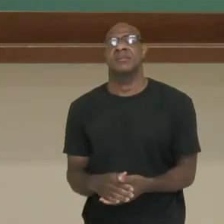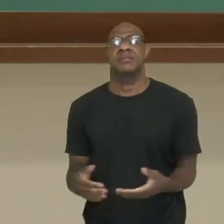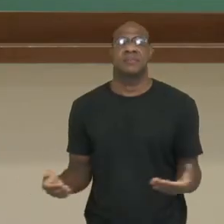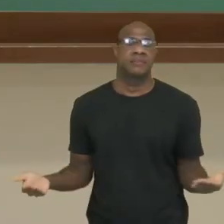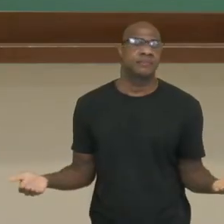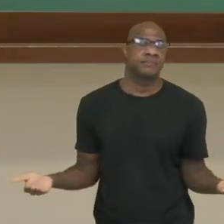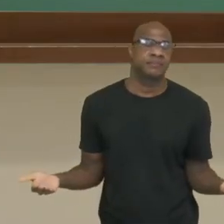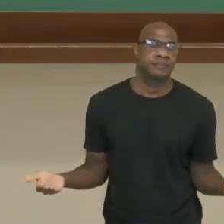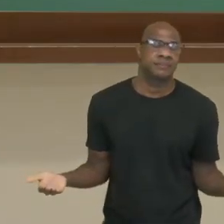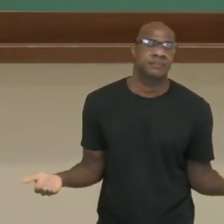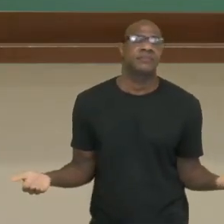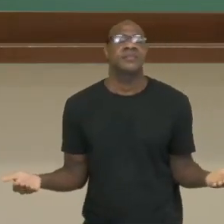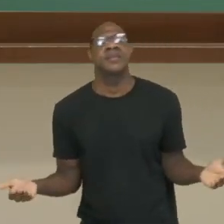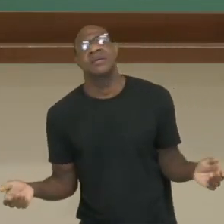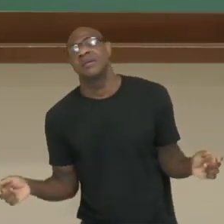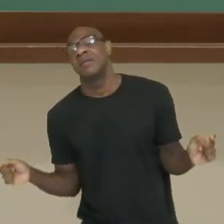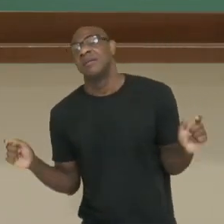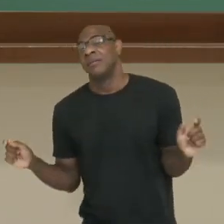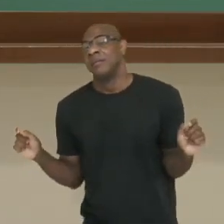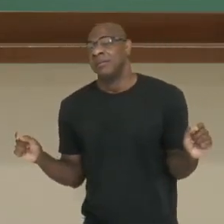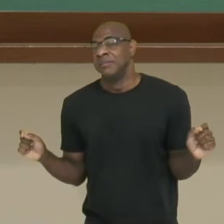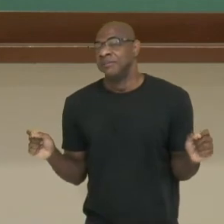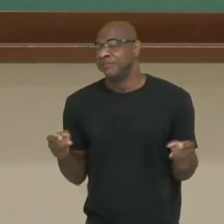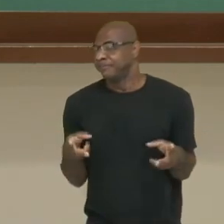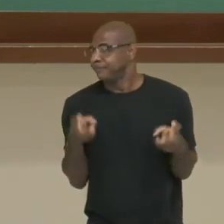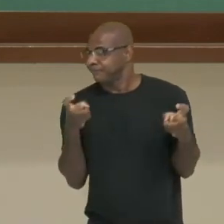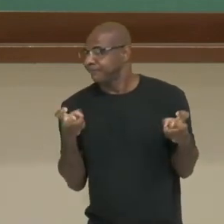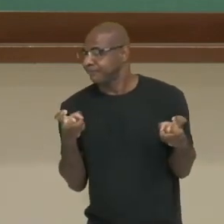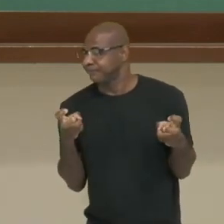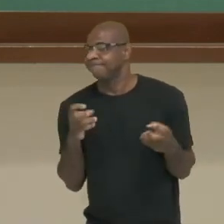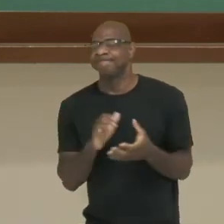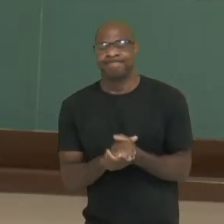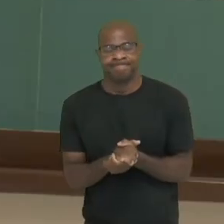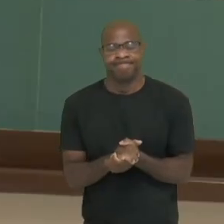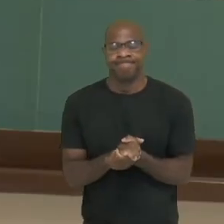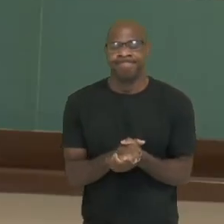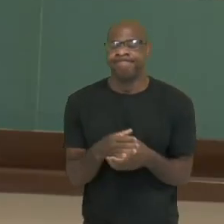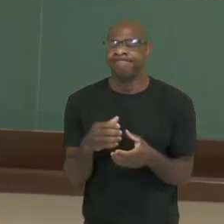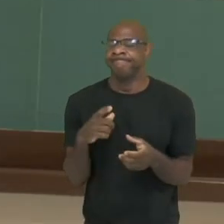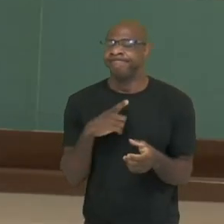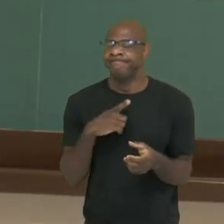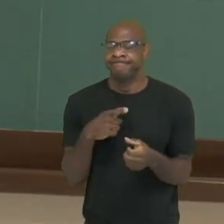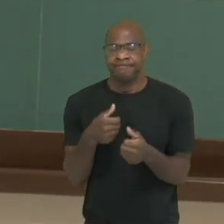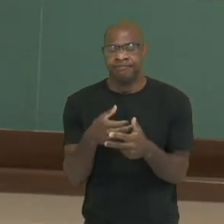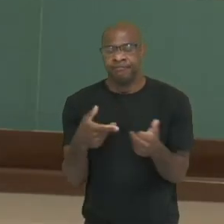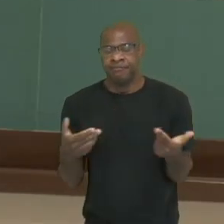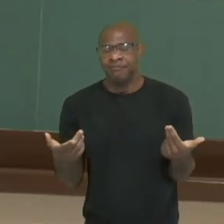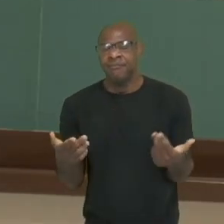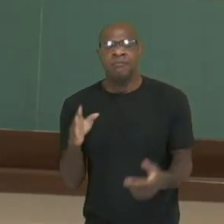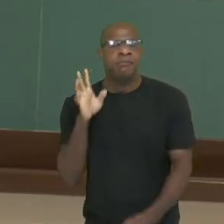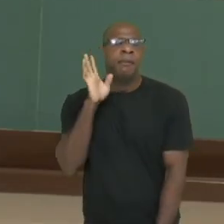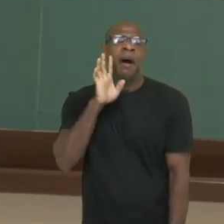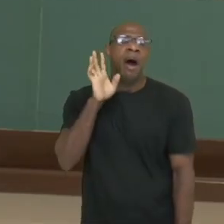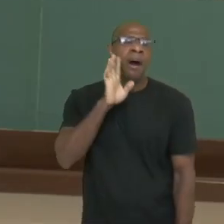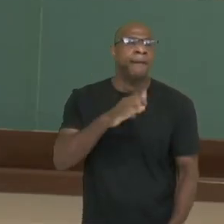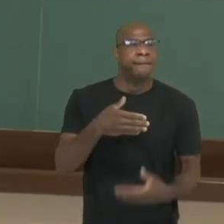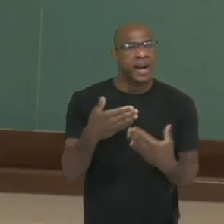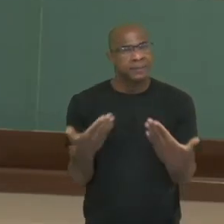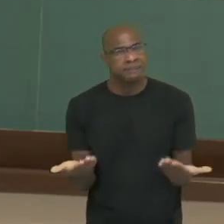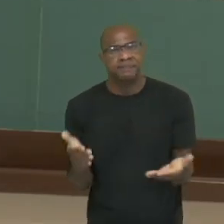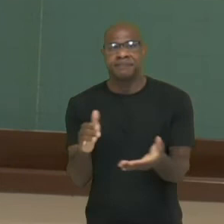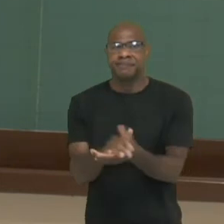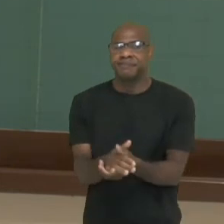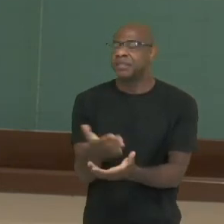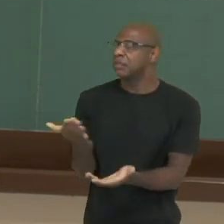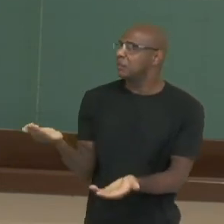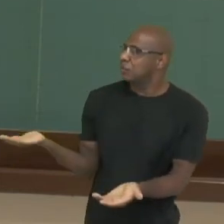E aí, o que mais chamou atenção para vocês, né? Tem muita coisa bacana, né? Aqui na trupe Olho da Rua,